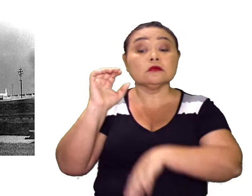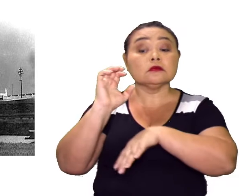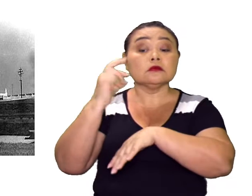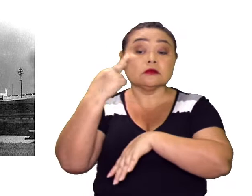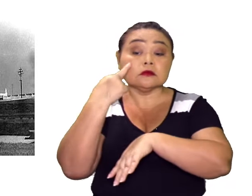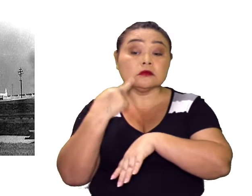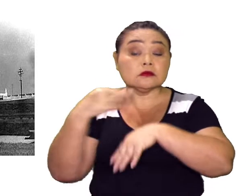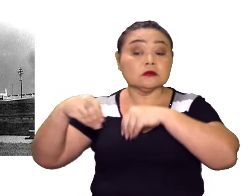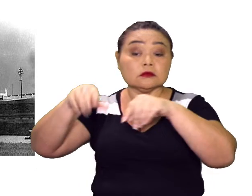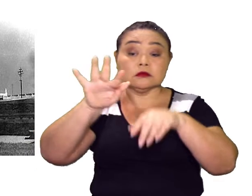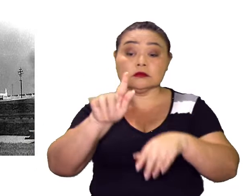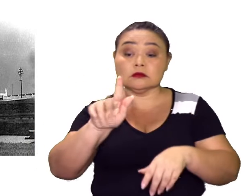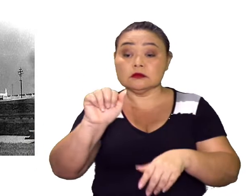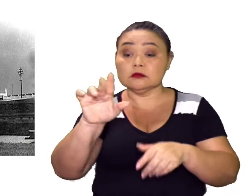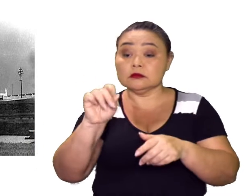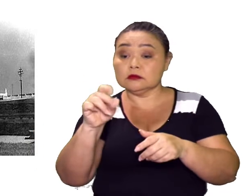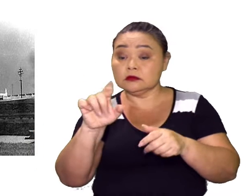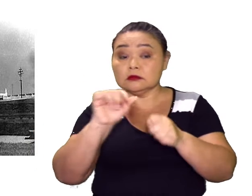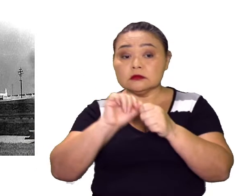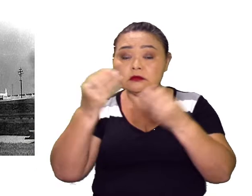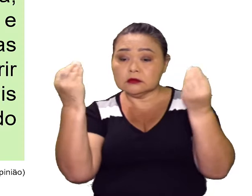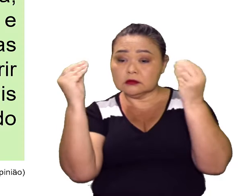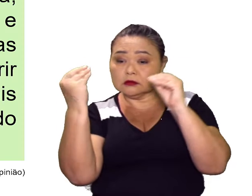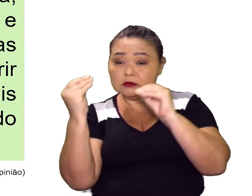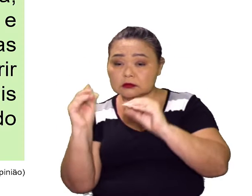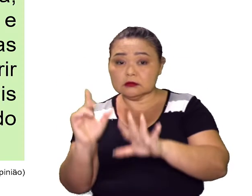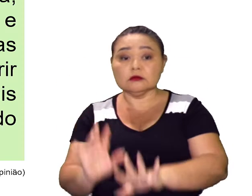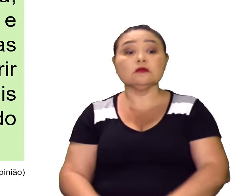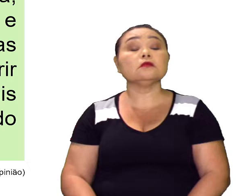Rondônia, Território Federal do Guaporé começava a se configurar.